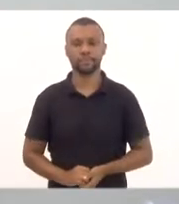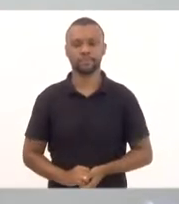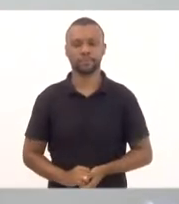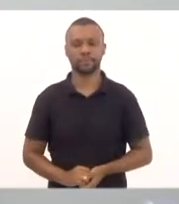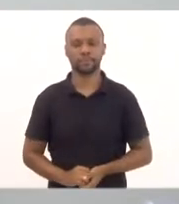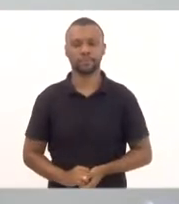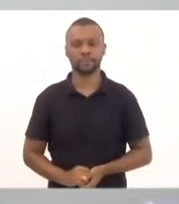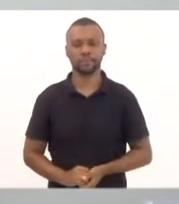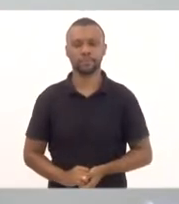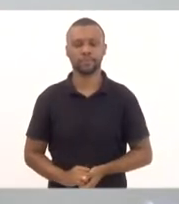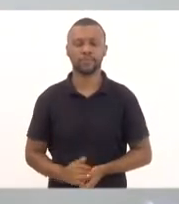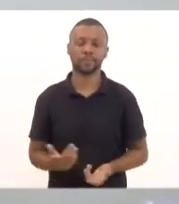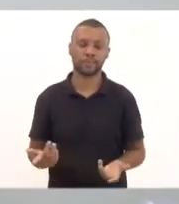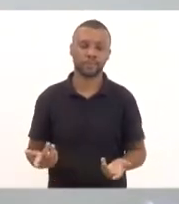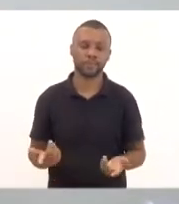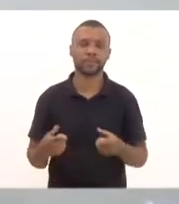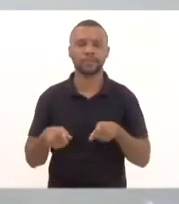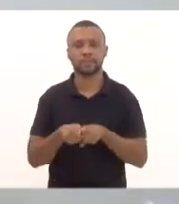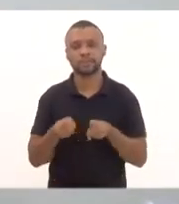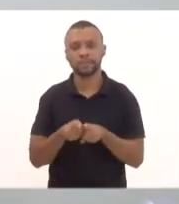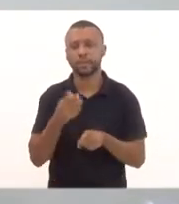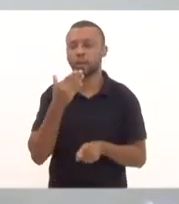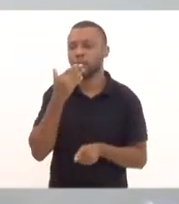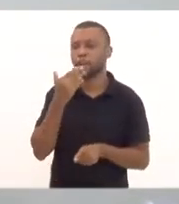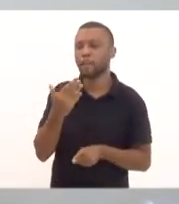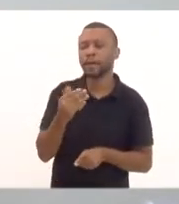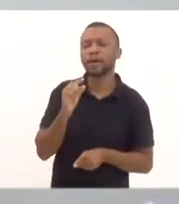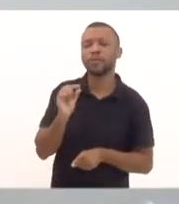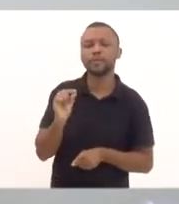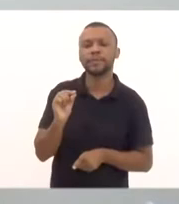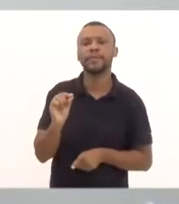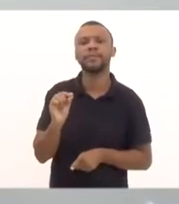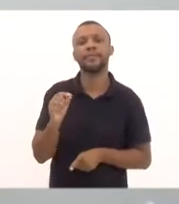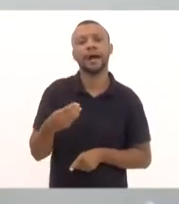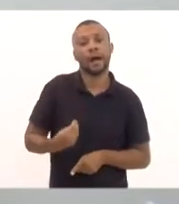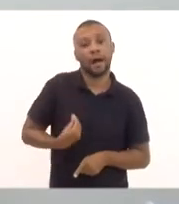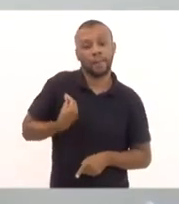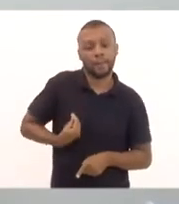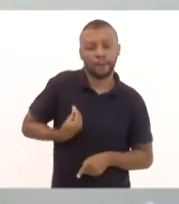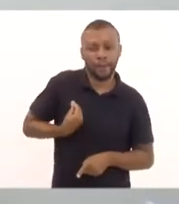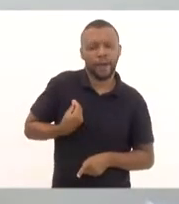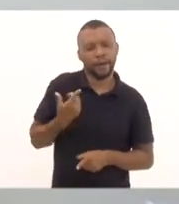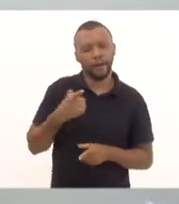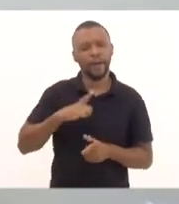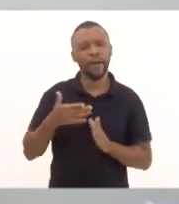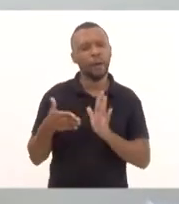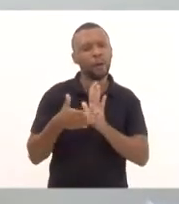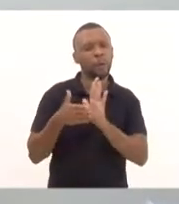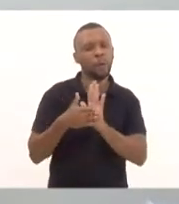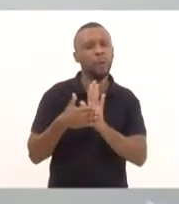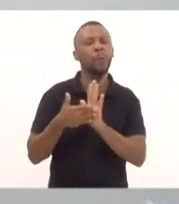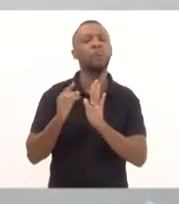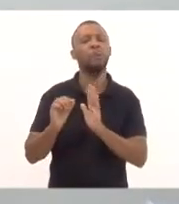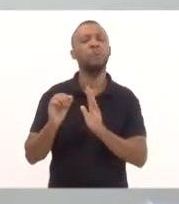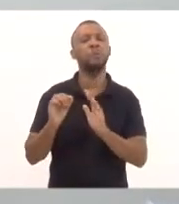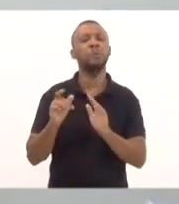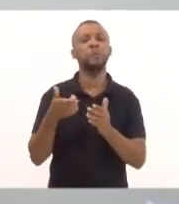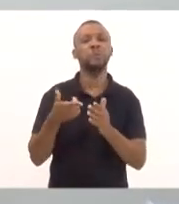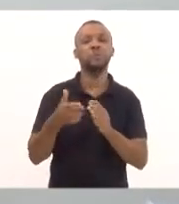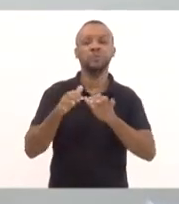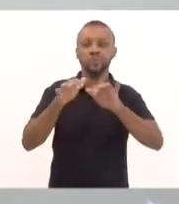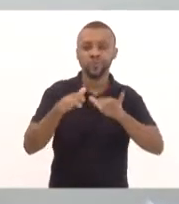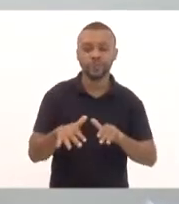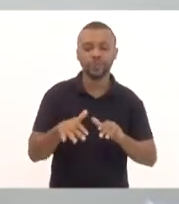e solicitava caseiro a apresenta também a proposta de enviar requerimento